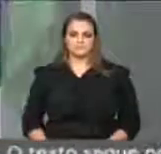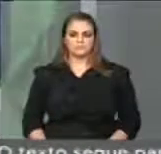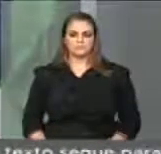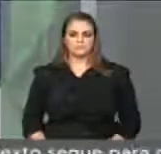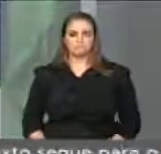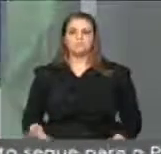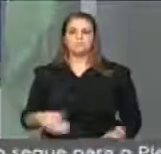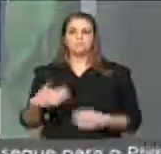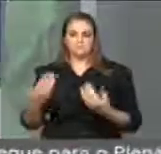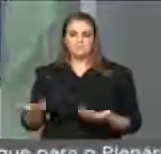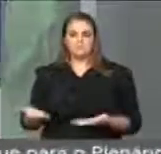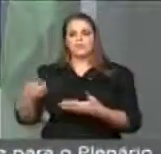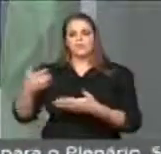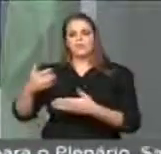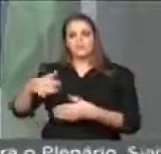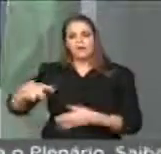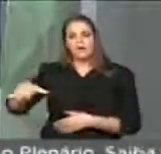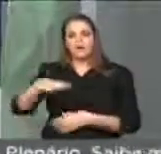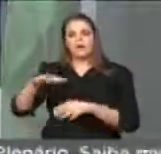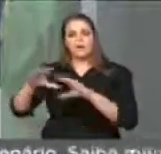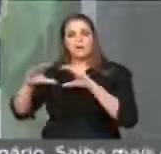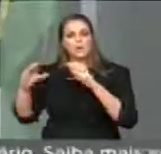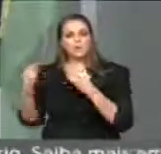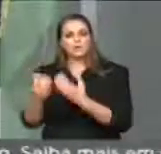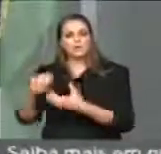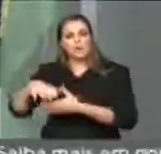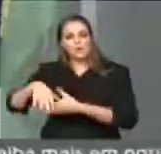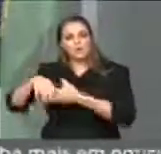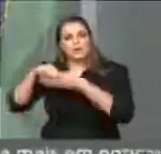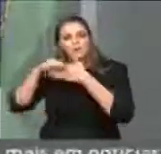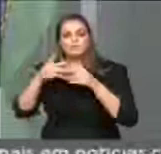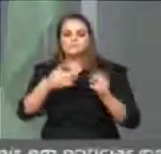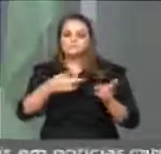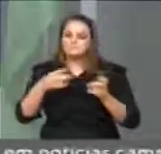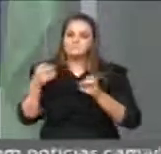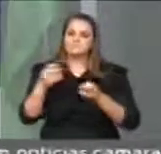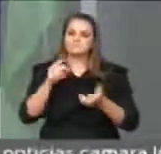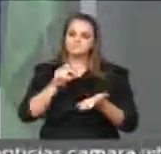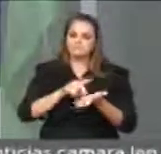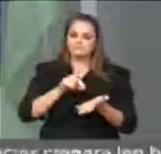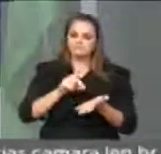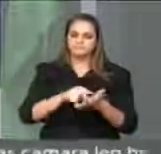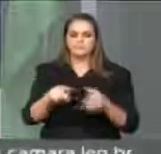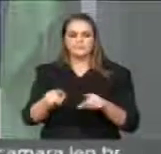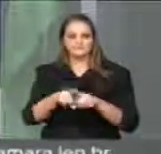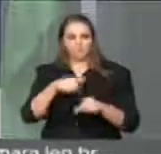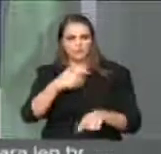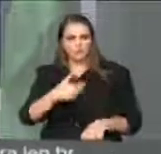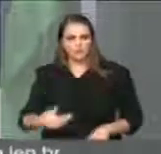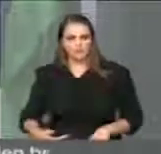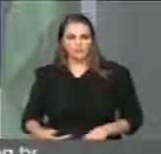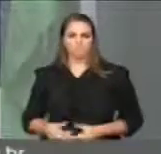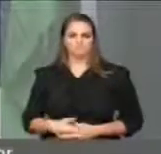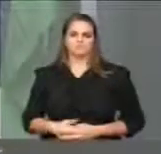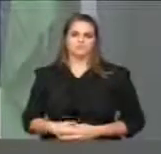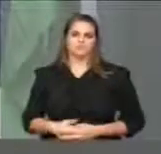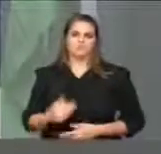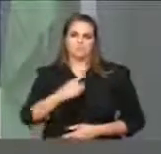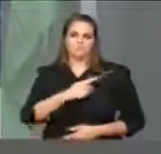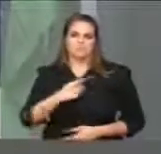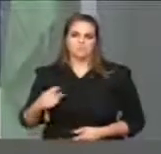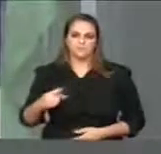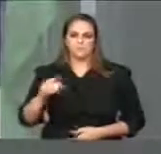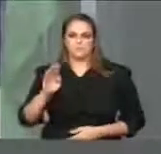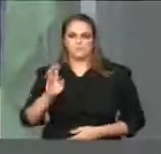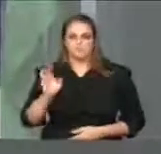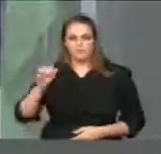lideranças comunitárias do estado do Rio Grande do Sul, assim como também das autoridades. Fica o legado do pastor Bento, o